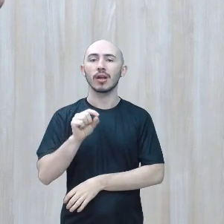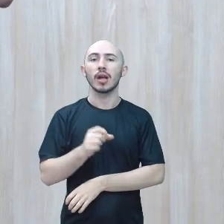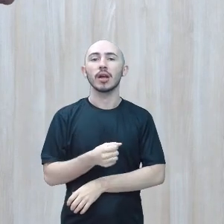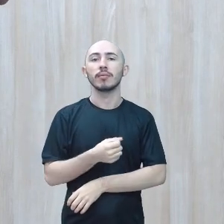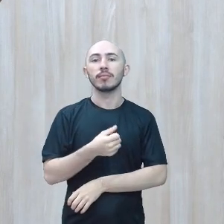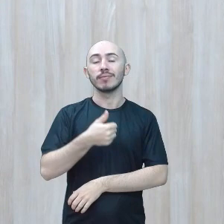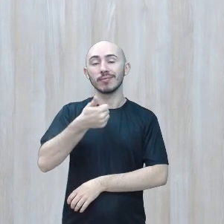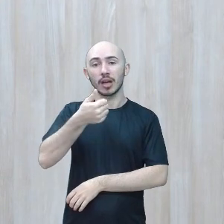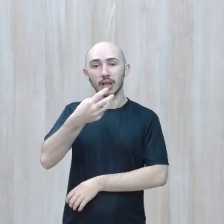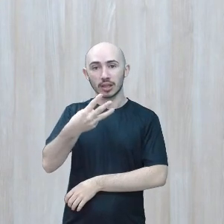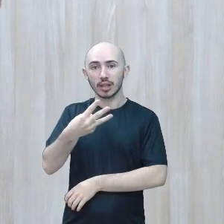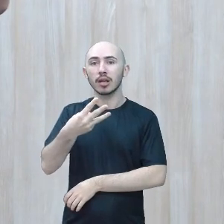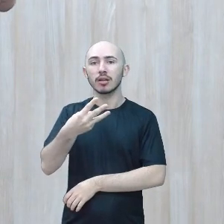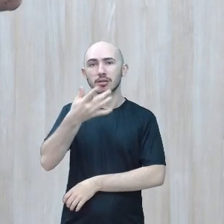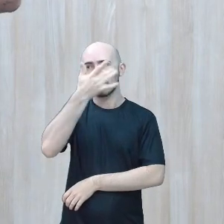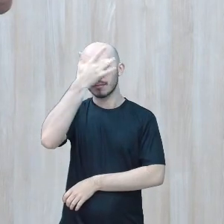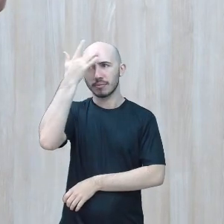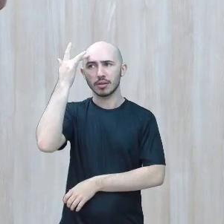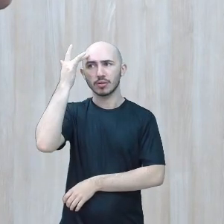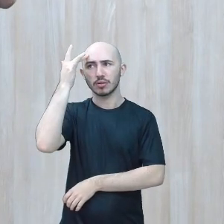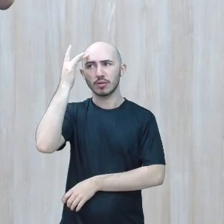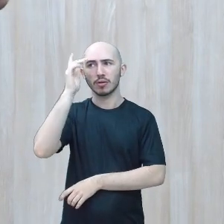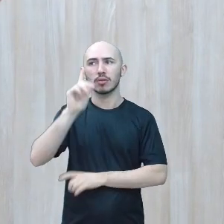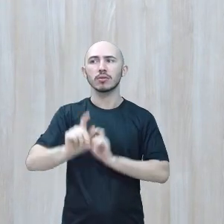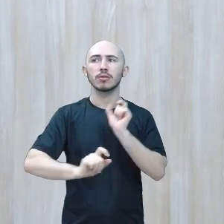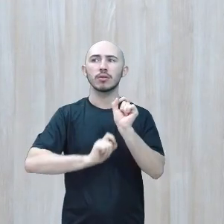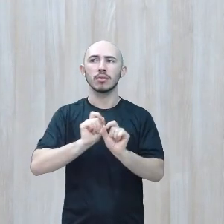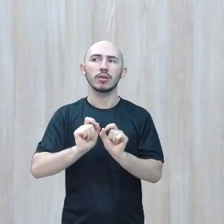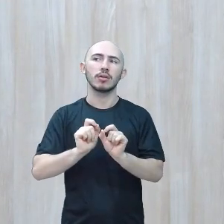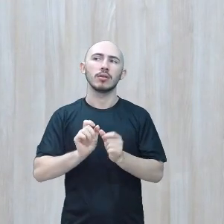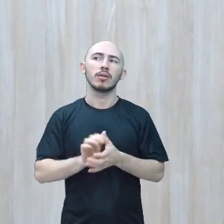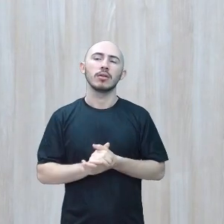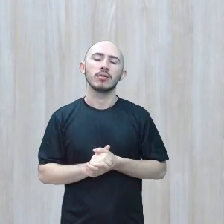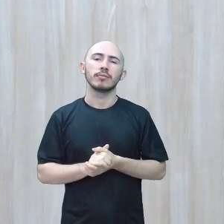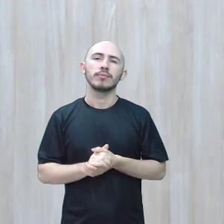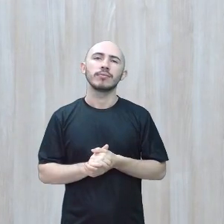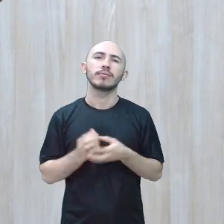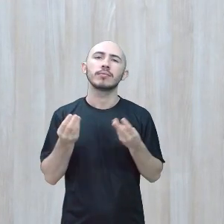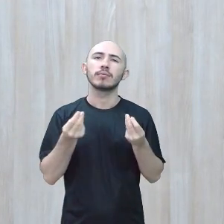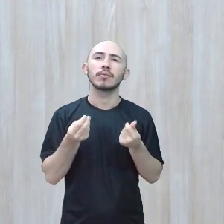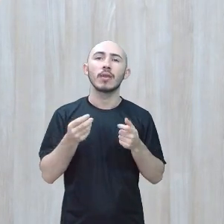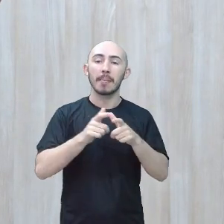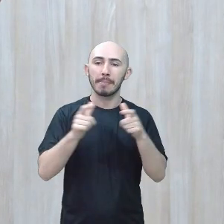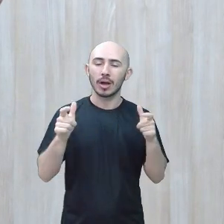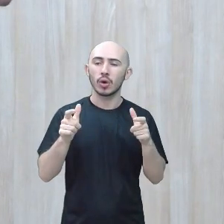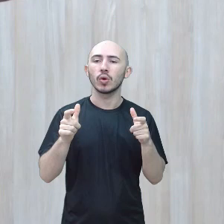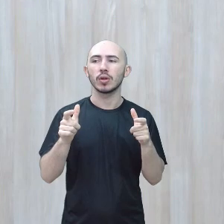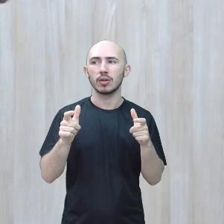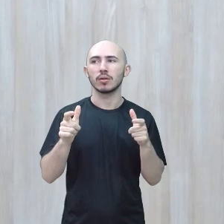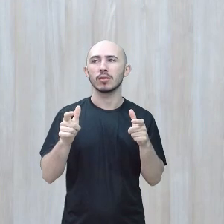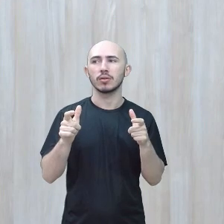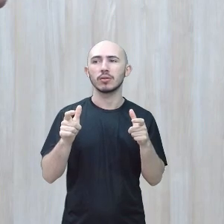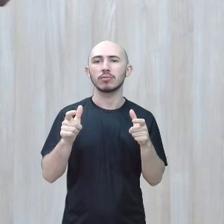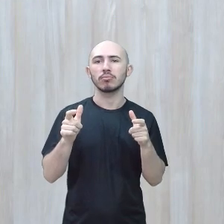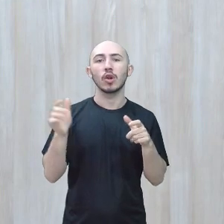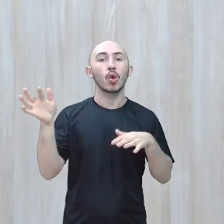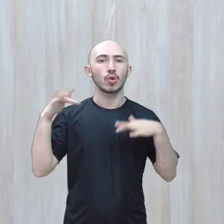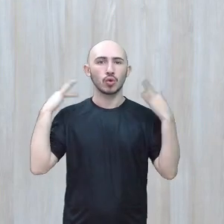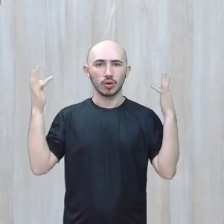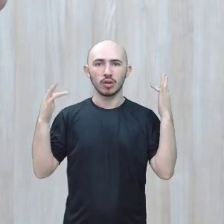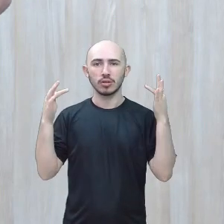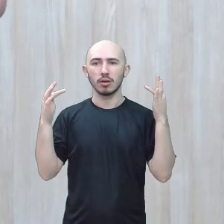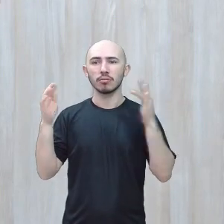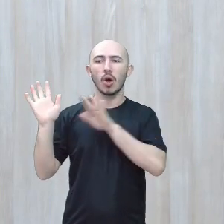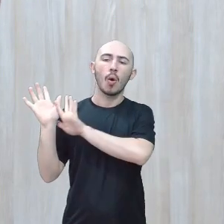pessoas, assim, como é que eu posso dizer? A maioria do turista, ele vai